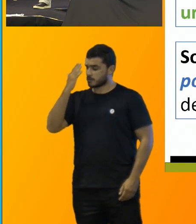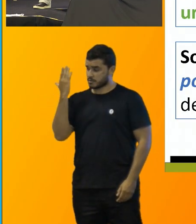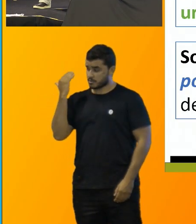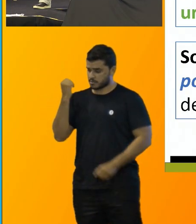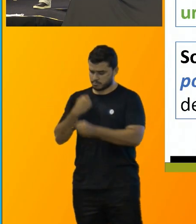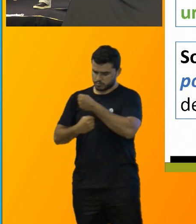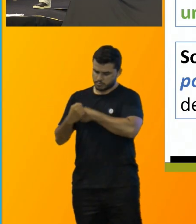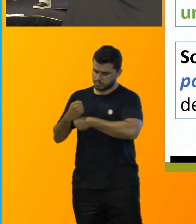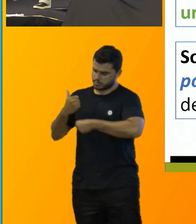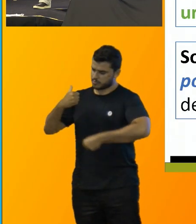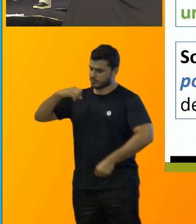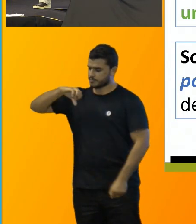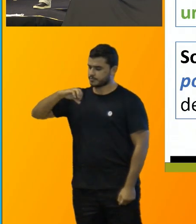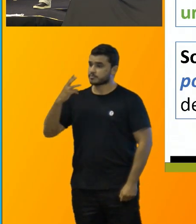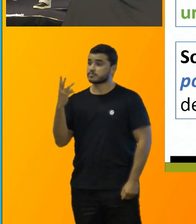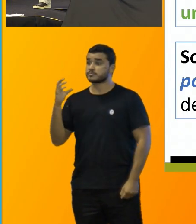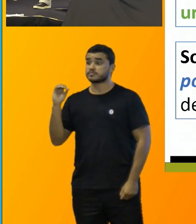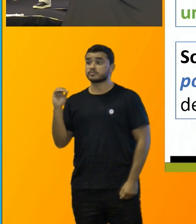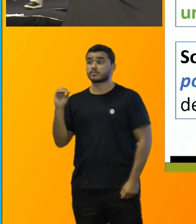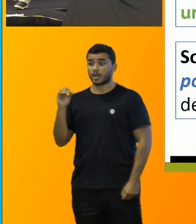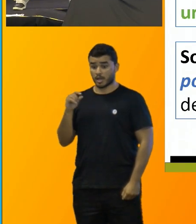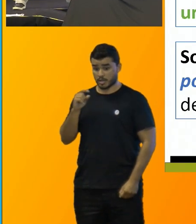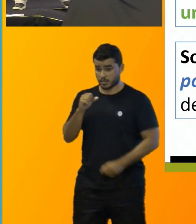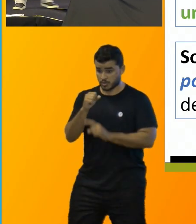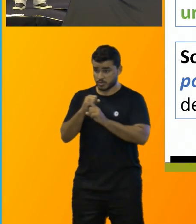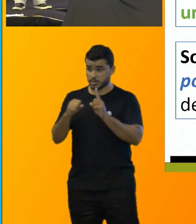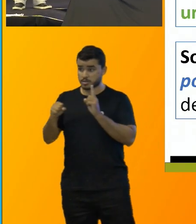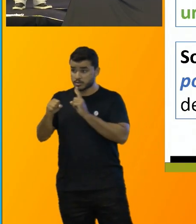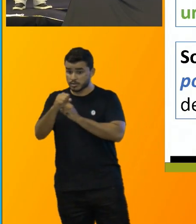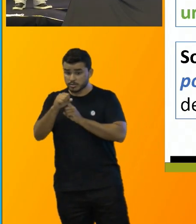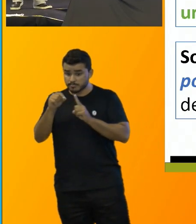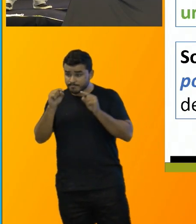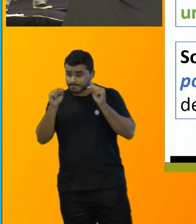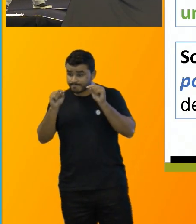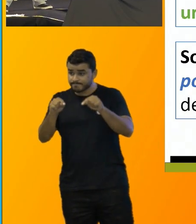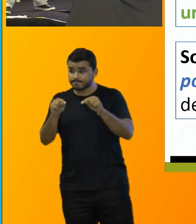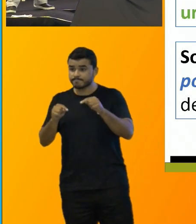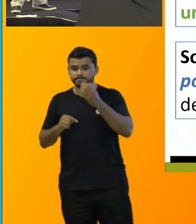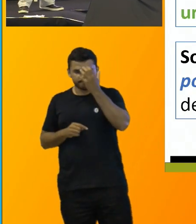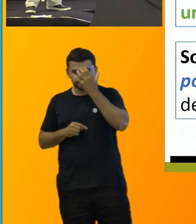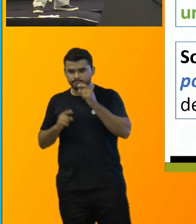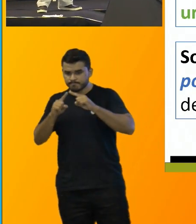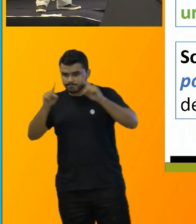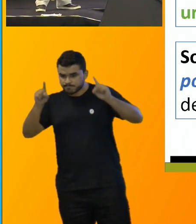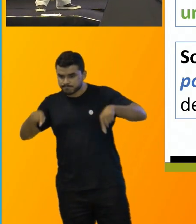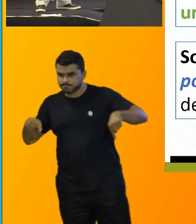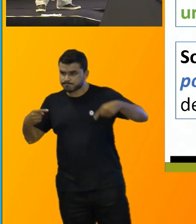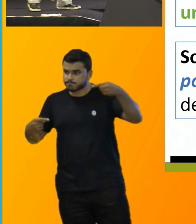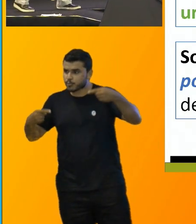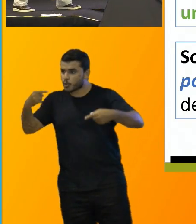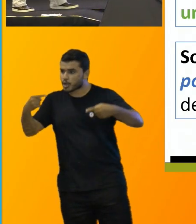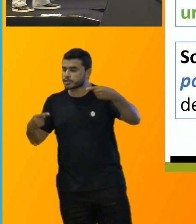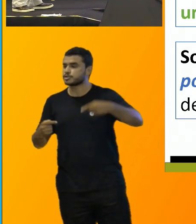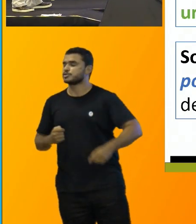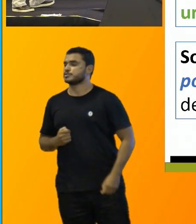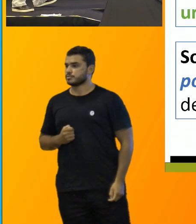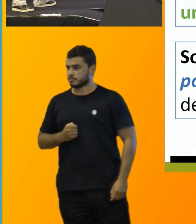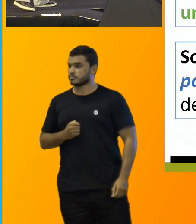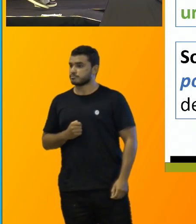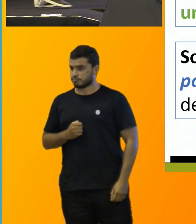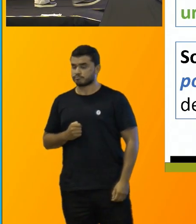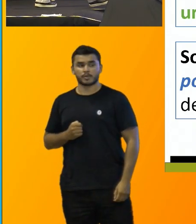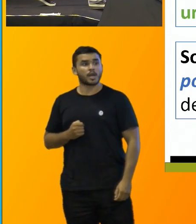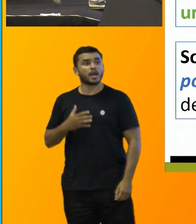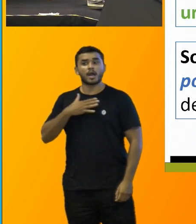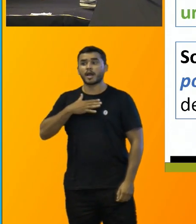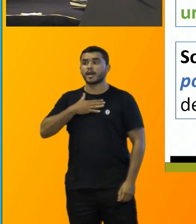30, o termo passou a ser diferente. A questão social é um caso de política. O líder carismático